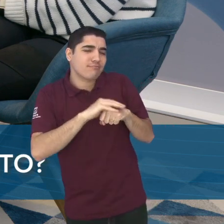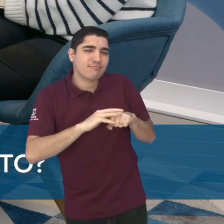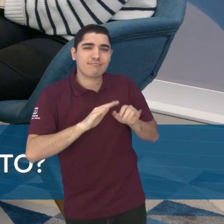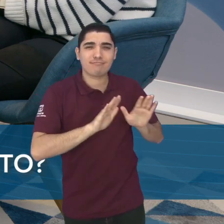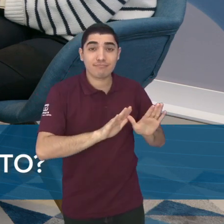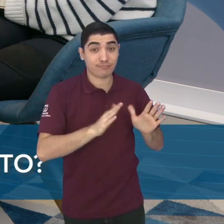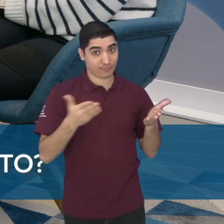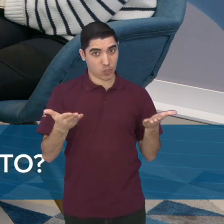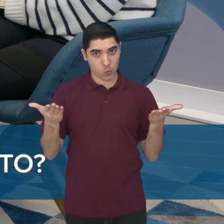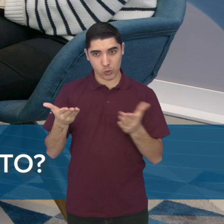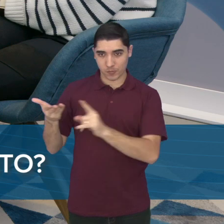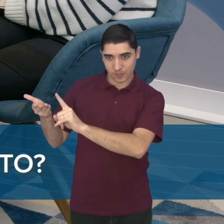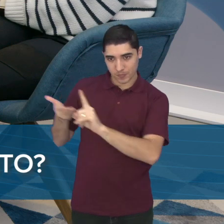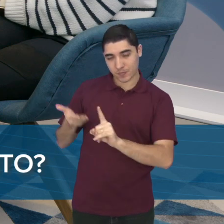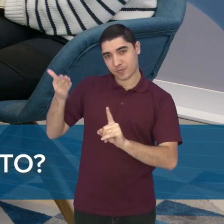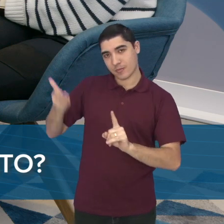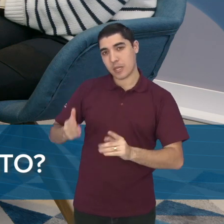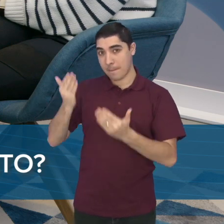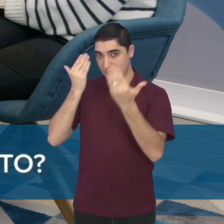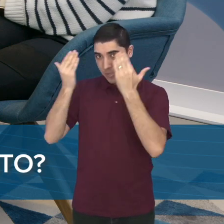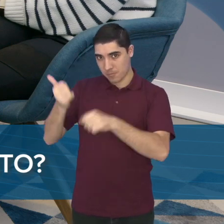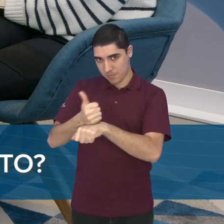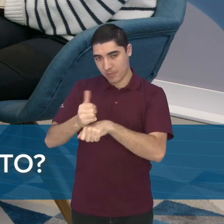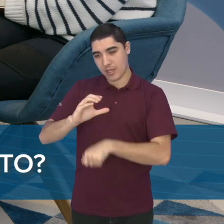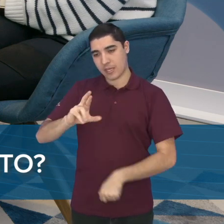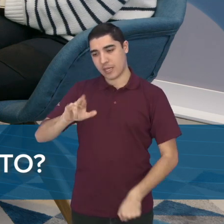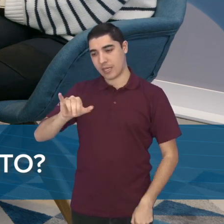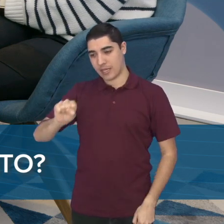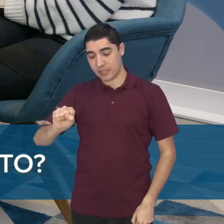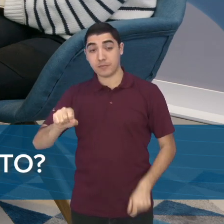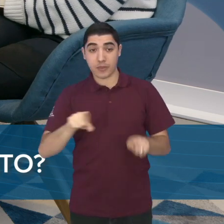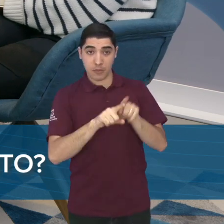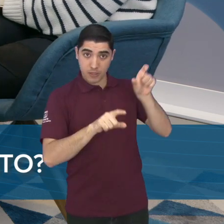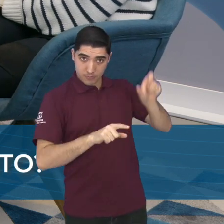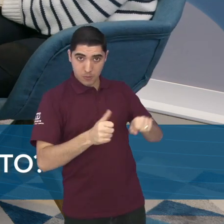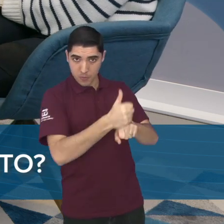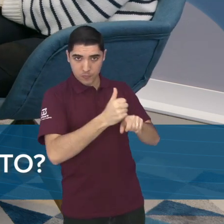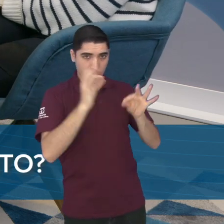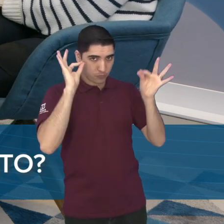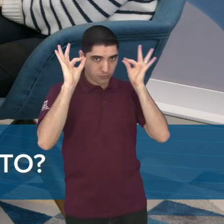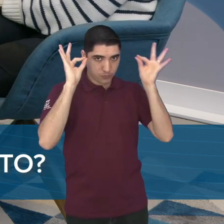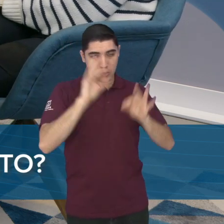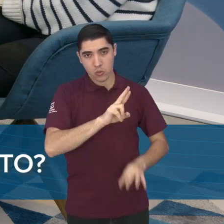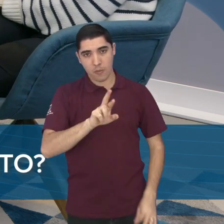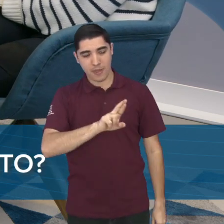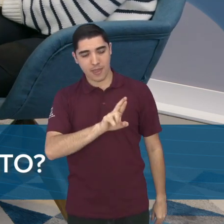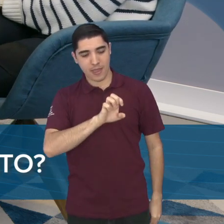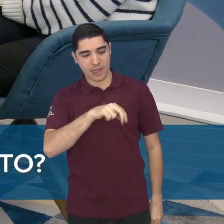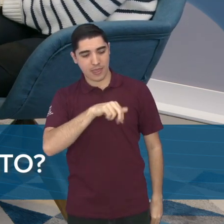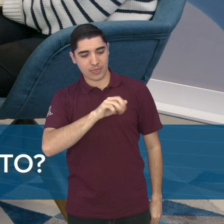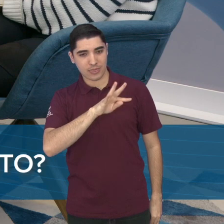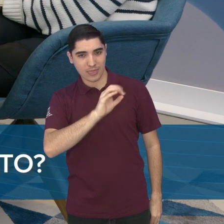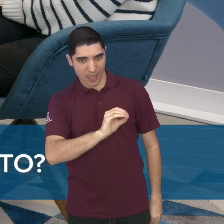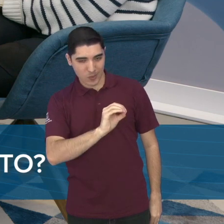deste assunto, eu recebo a psicóloga Cris Sapla e também o psicanalista Renato Petke.